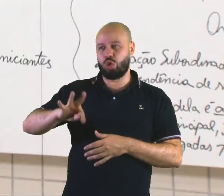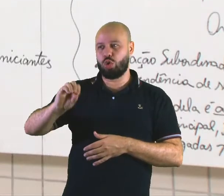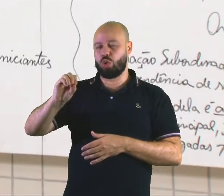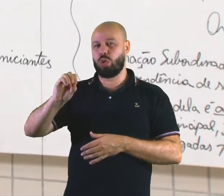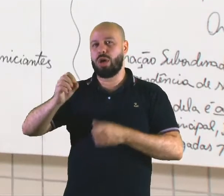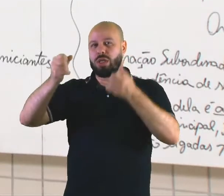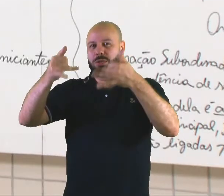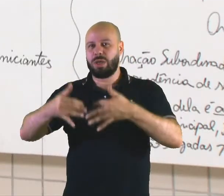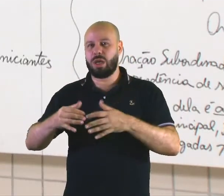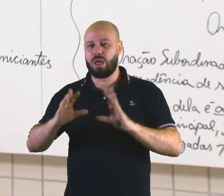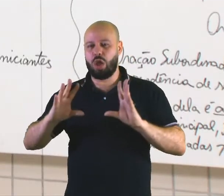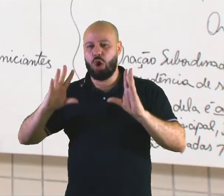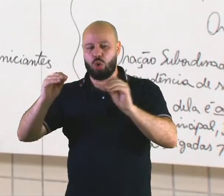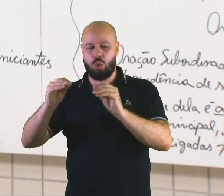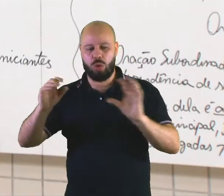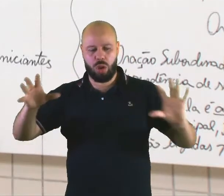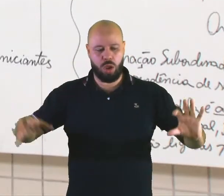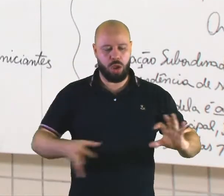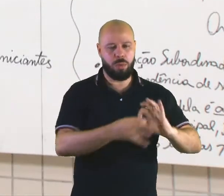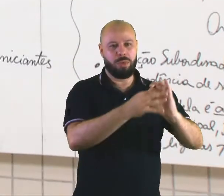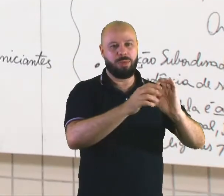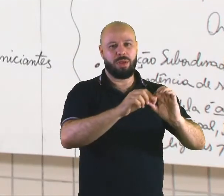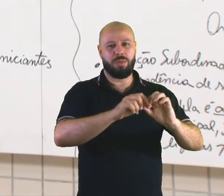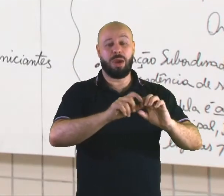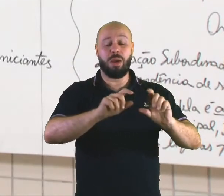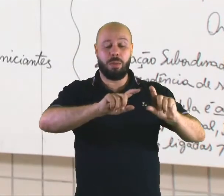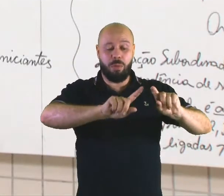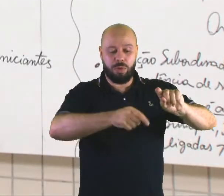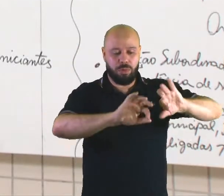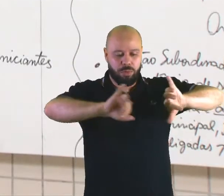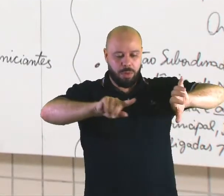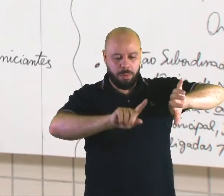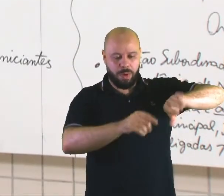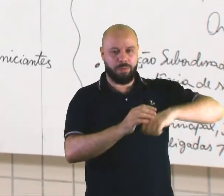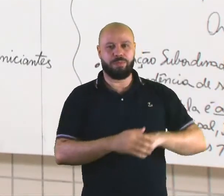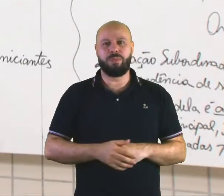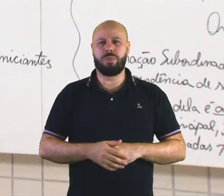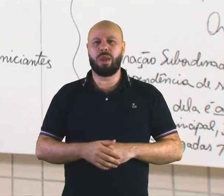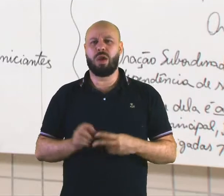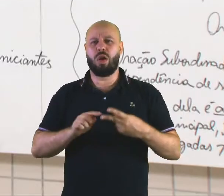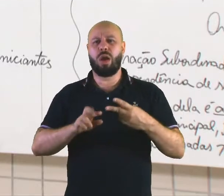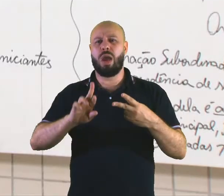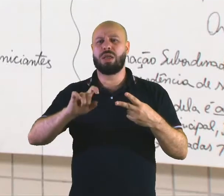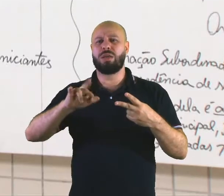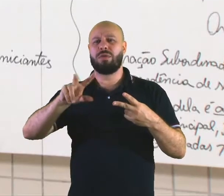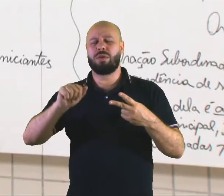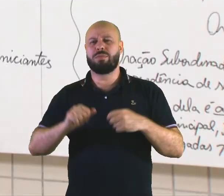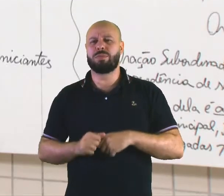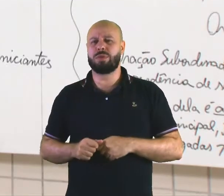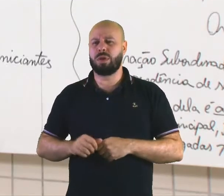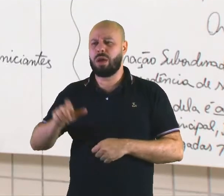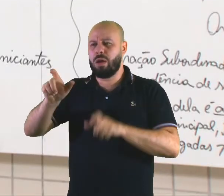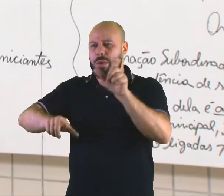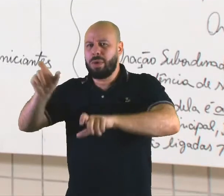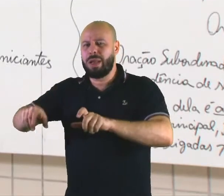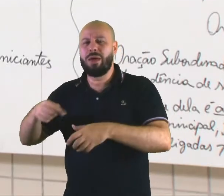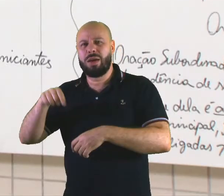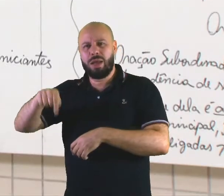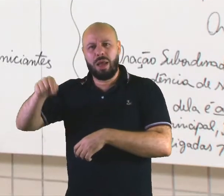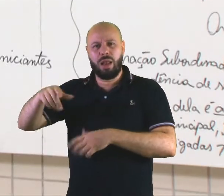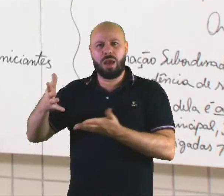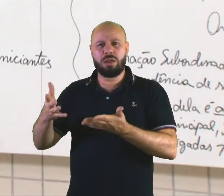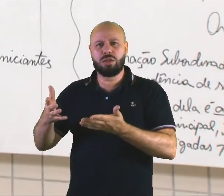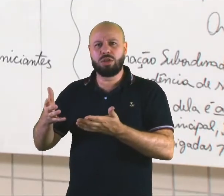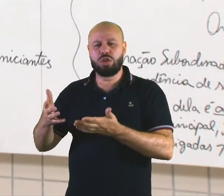e vem entre vírgulas. E a restritiva? Os jogadores de futebol que são